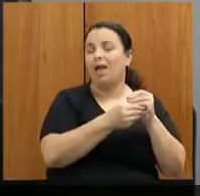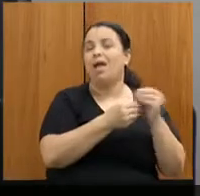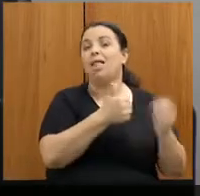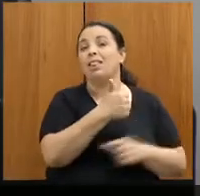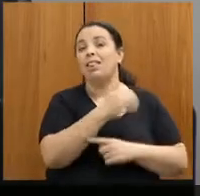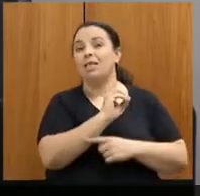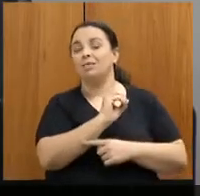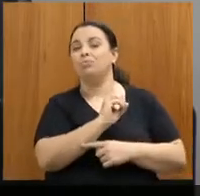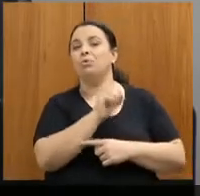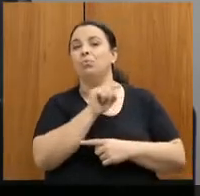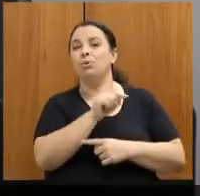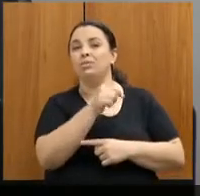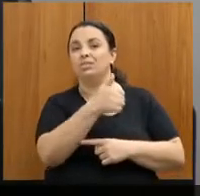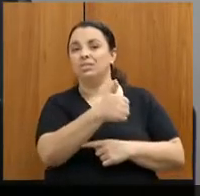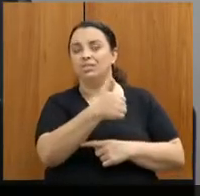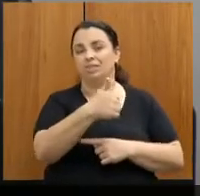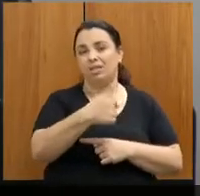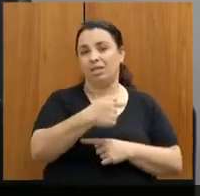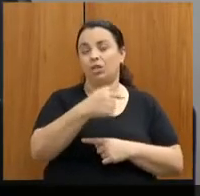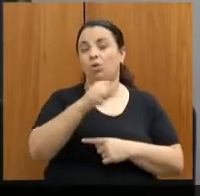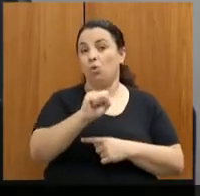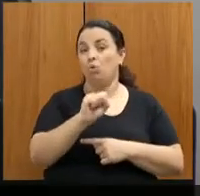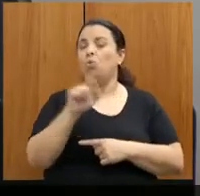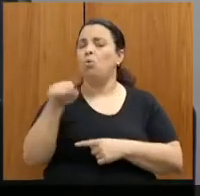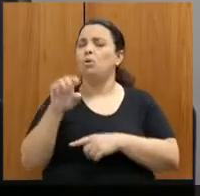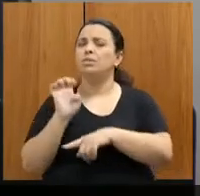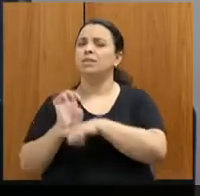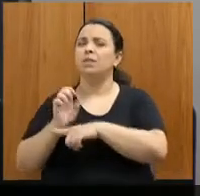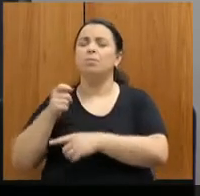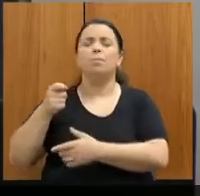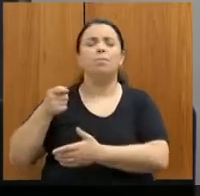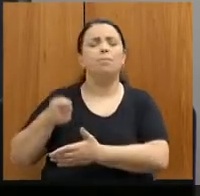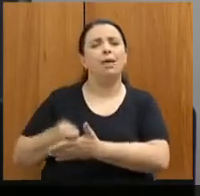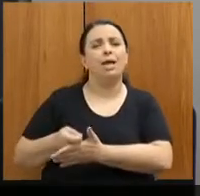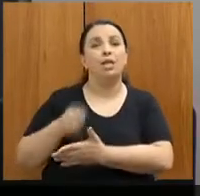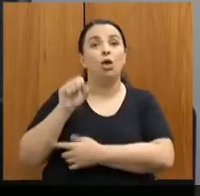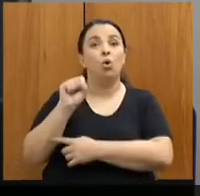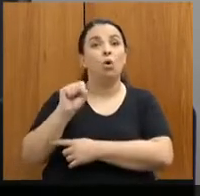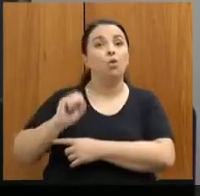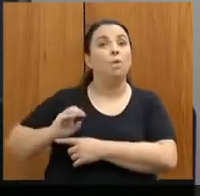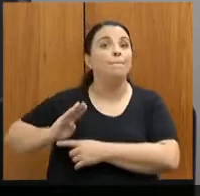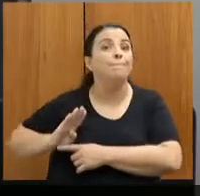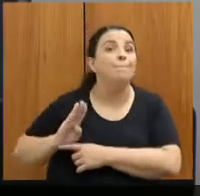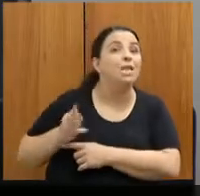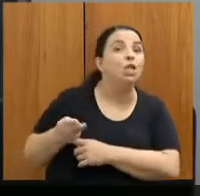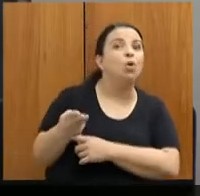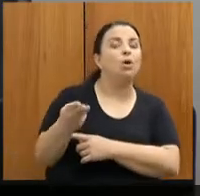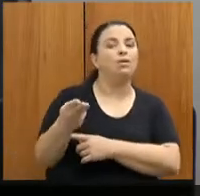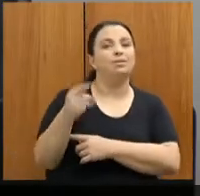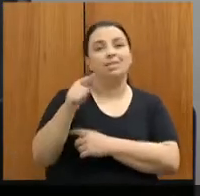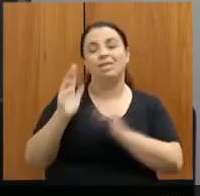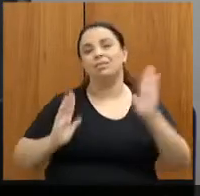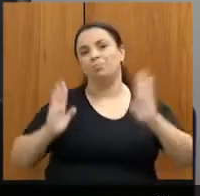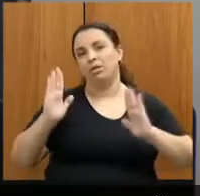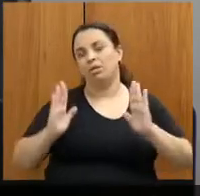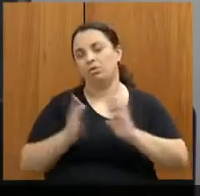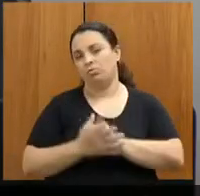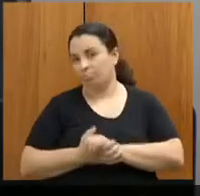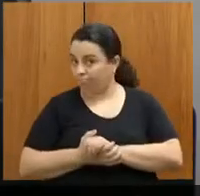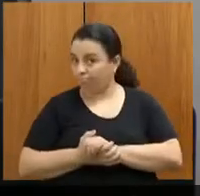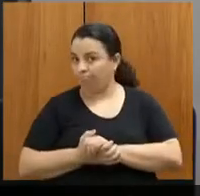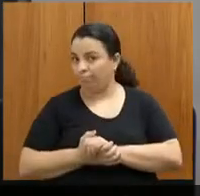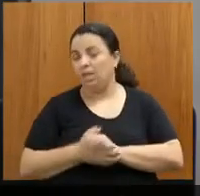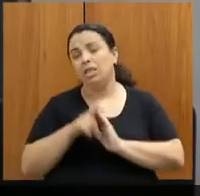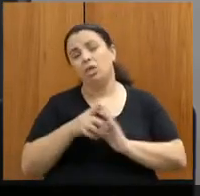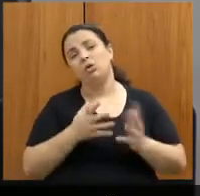cerca de oito bilhões Neste período uma análise desses dados pode-se dizer que com adesão ao regime